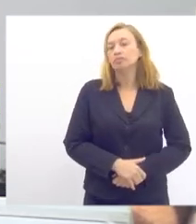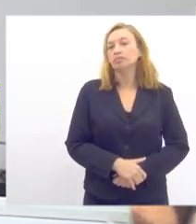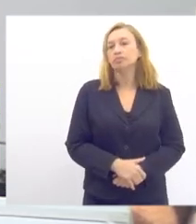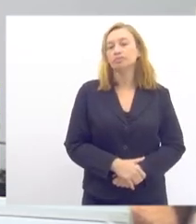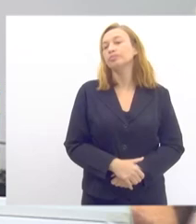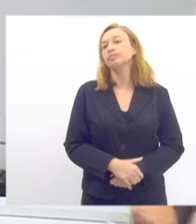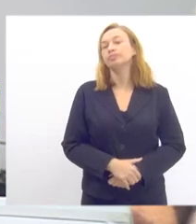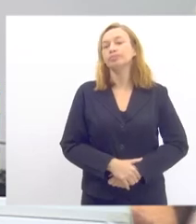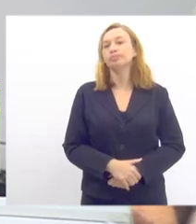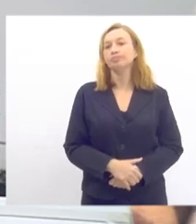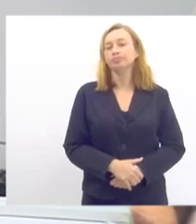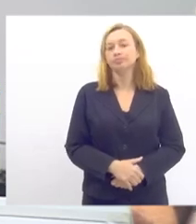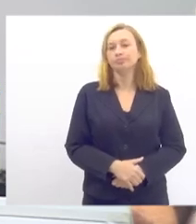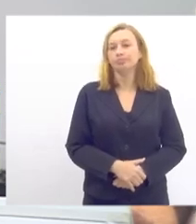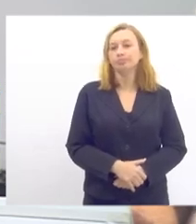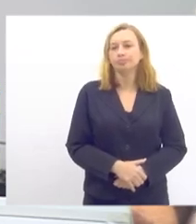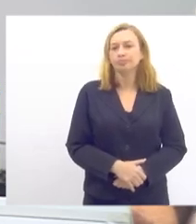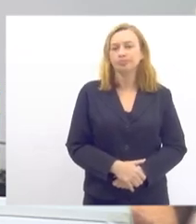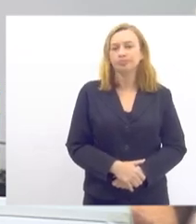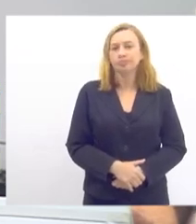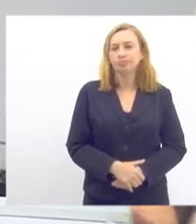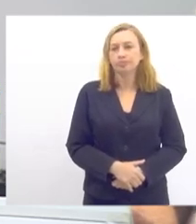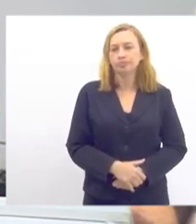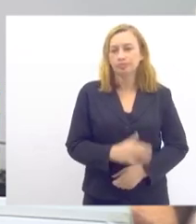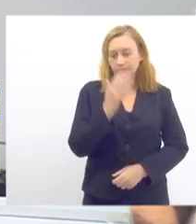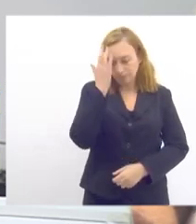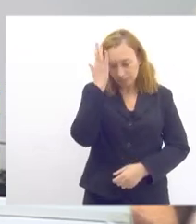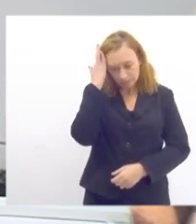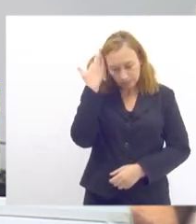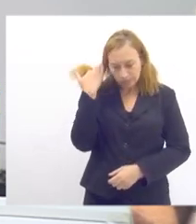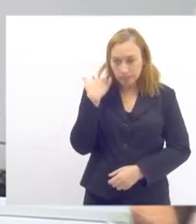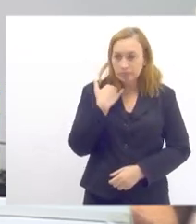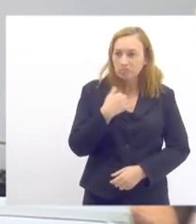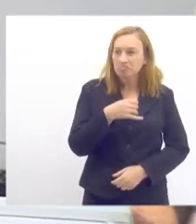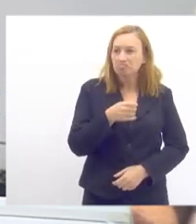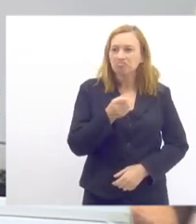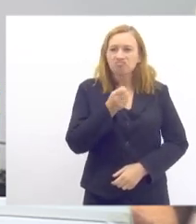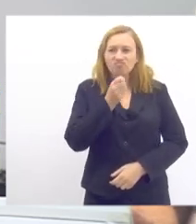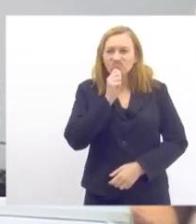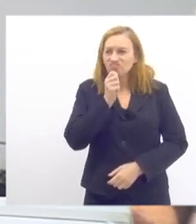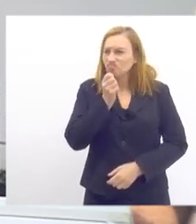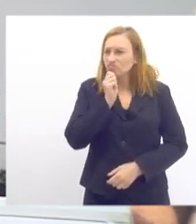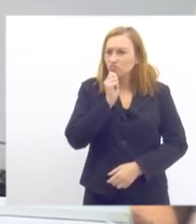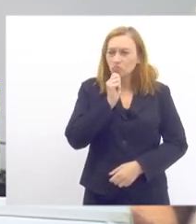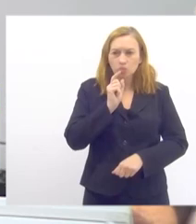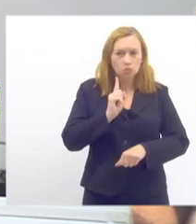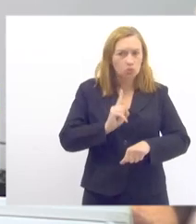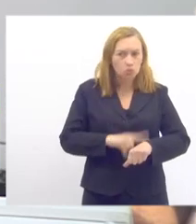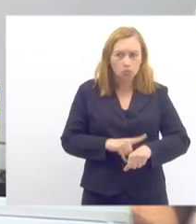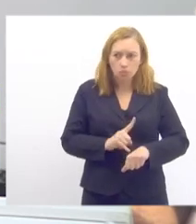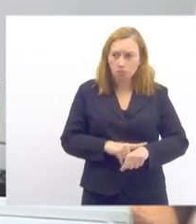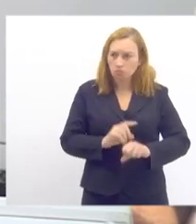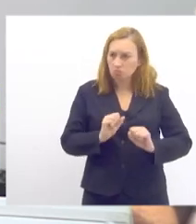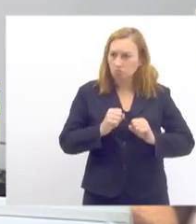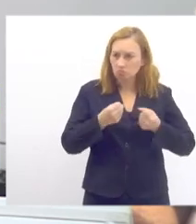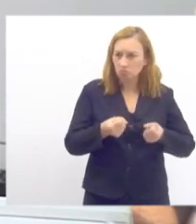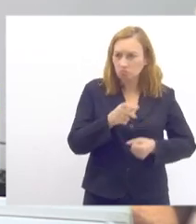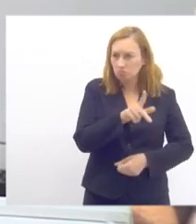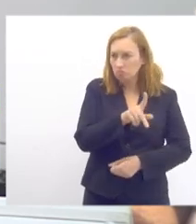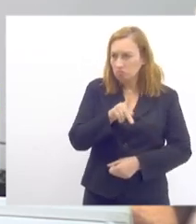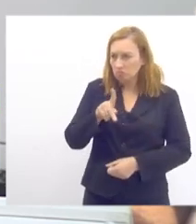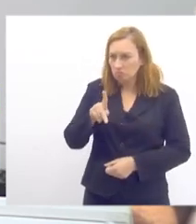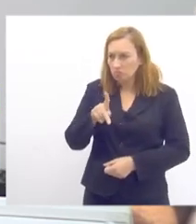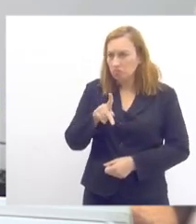essa elucidação aqui, é que, na realidade, em momento nenhum, eu também não vou fazer a defesa do presidente do